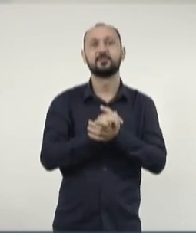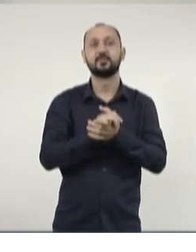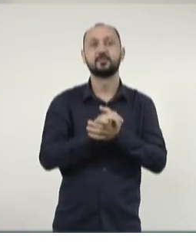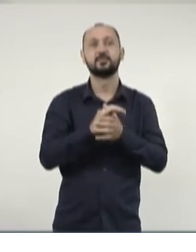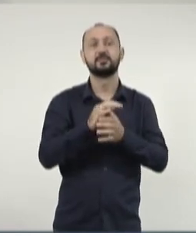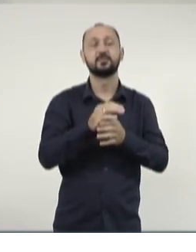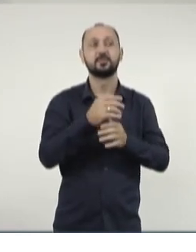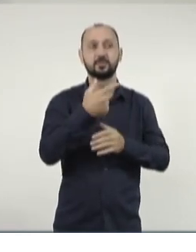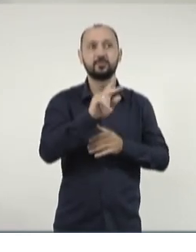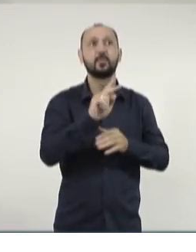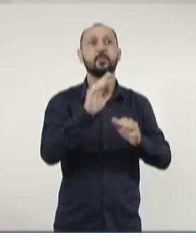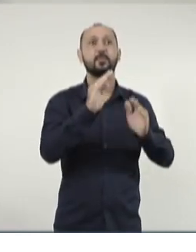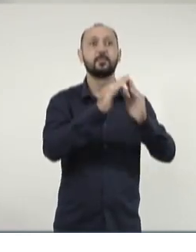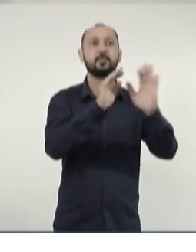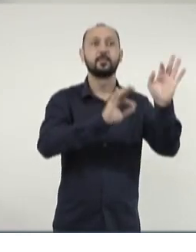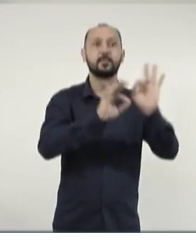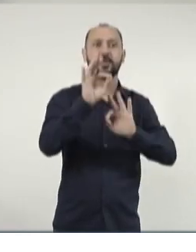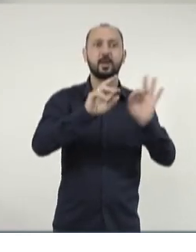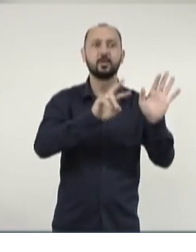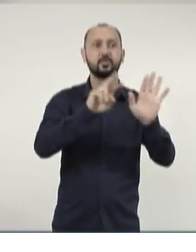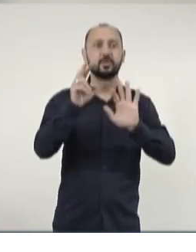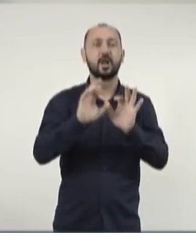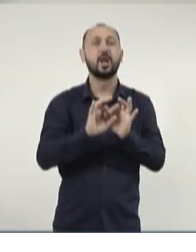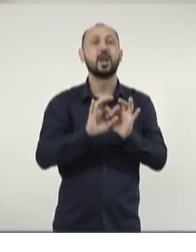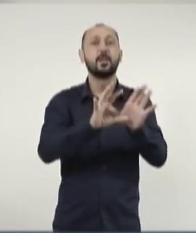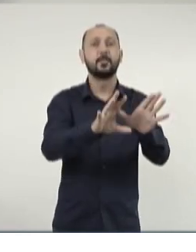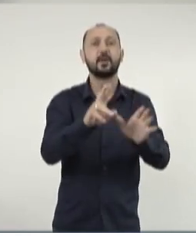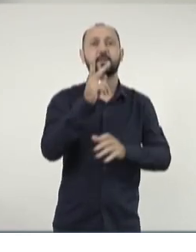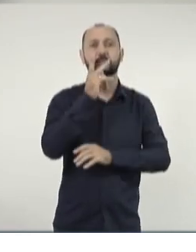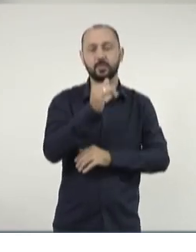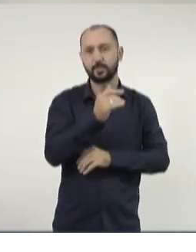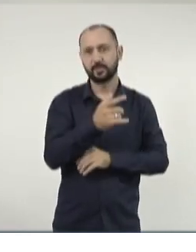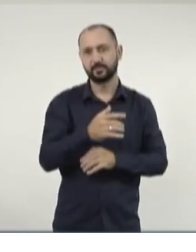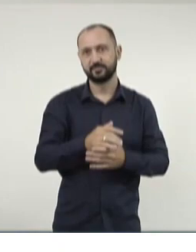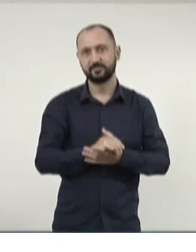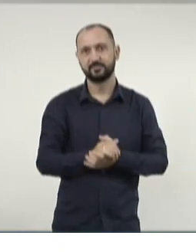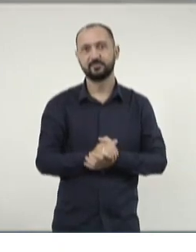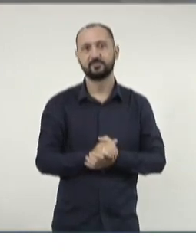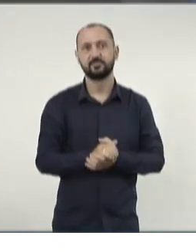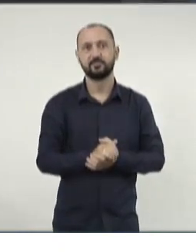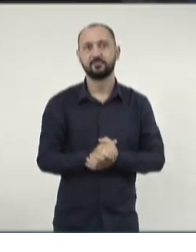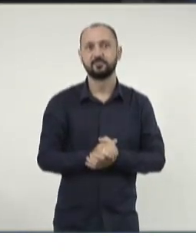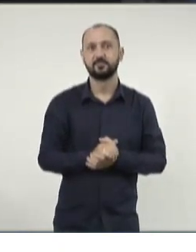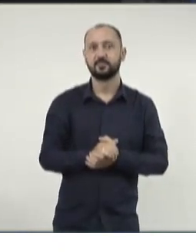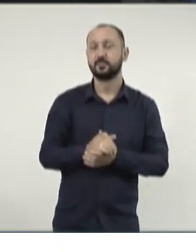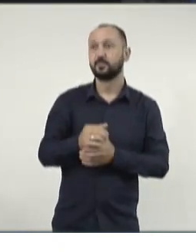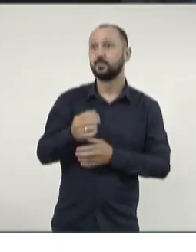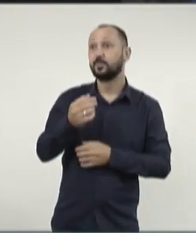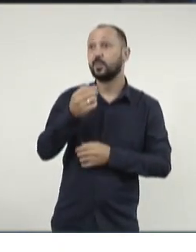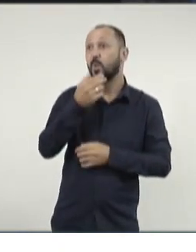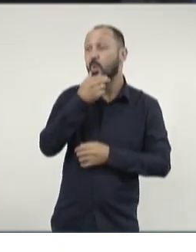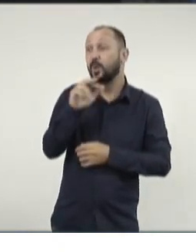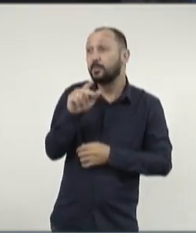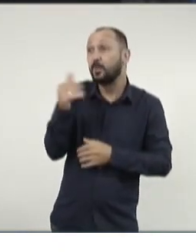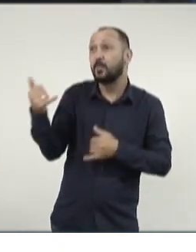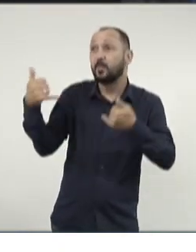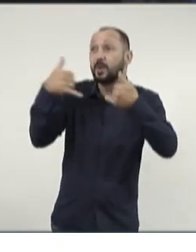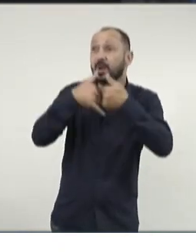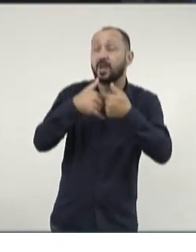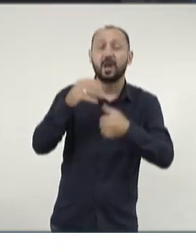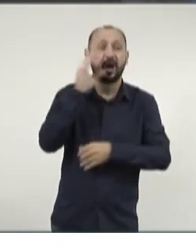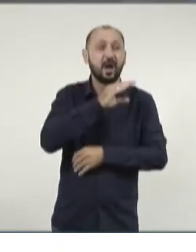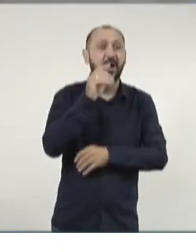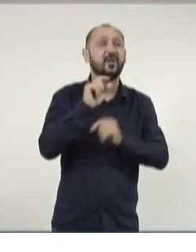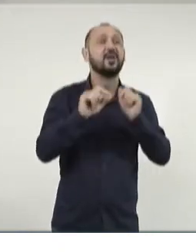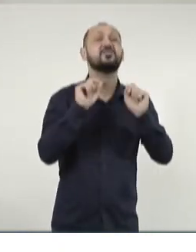a casa de vocês, tal, até semana que vem a gente dá alta para o seu pai. Meu irmão me ligou desesperado: